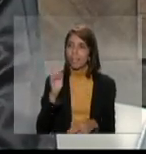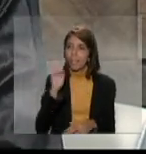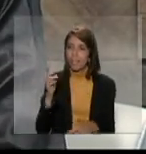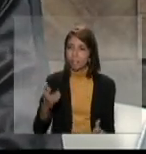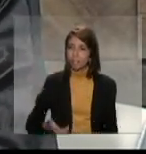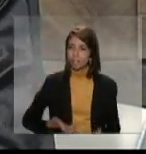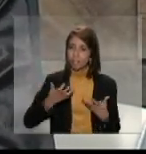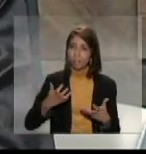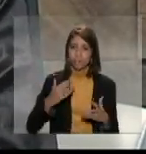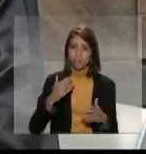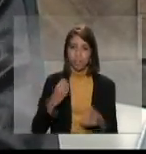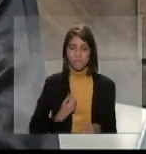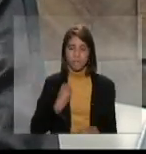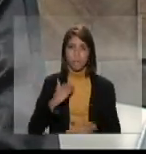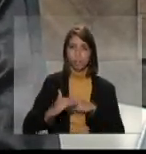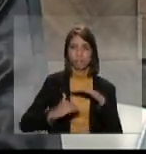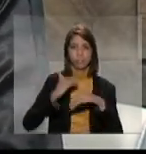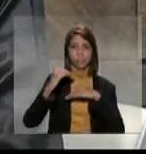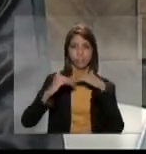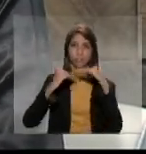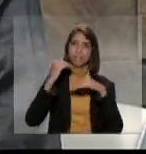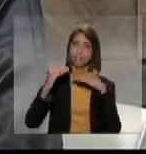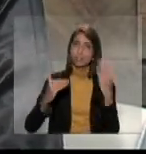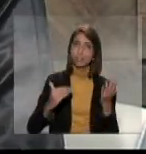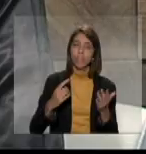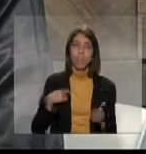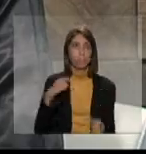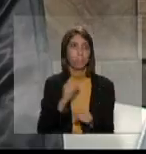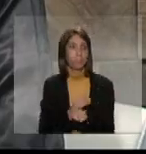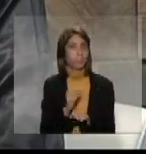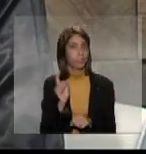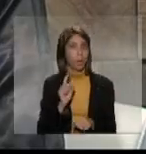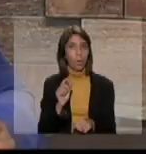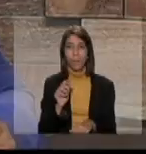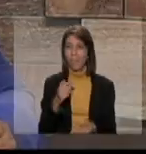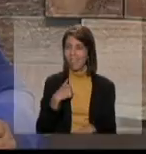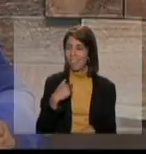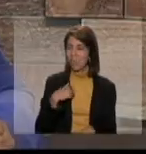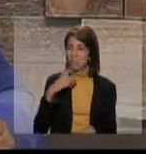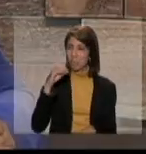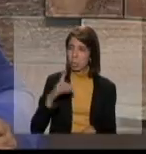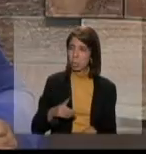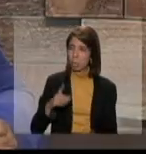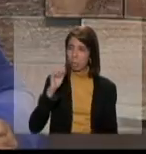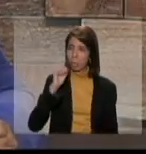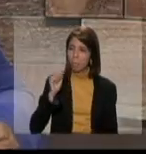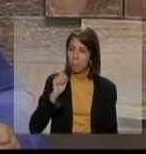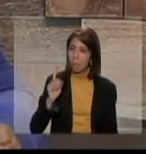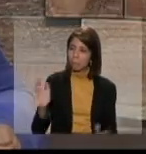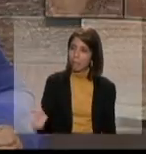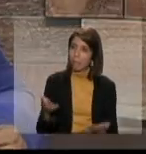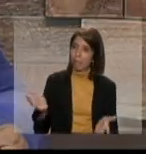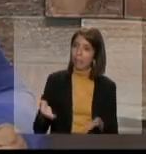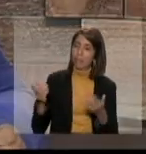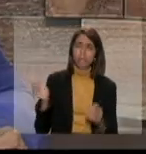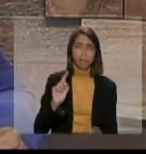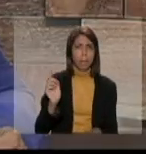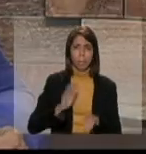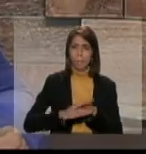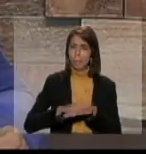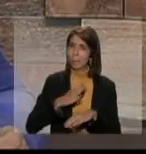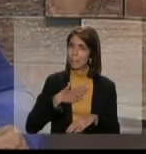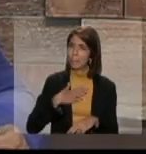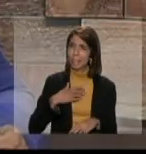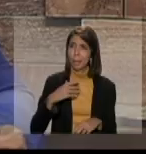ajudam é uma grande etapa já está vencida desde o verão só aquela pessoa que o diretor tem que tem que deixar motivada não